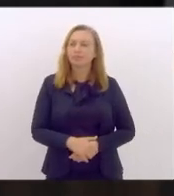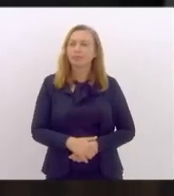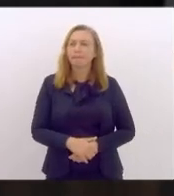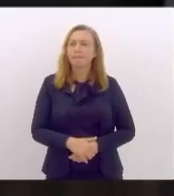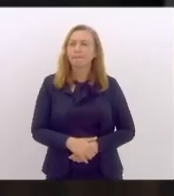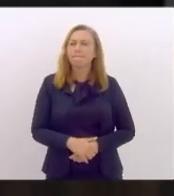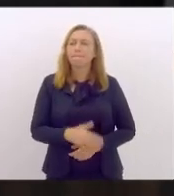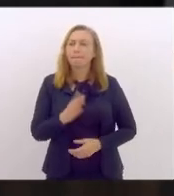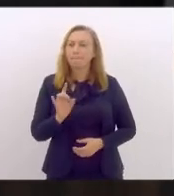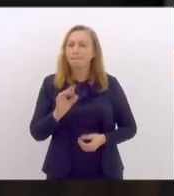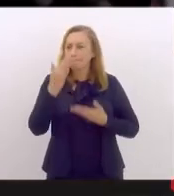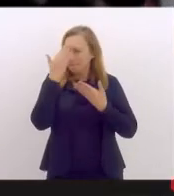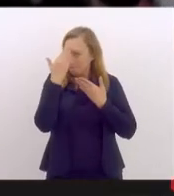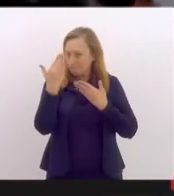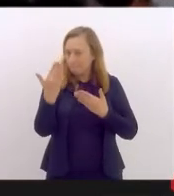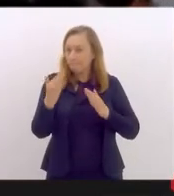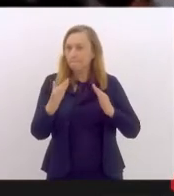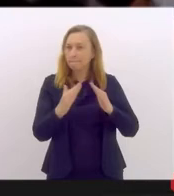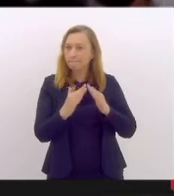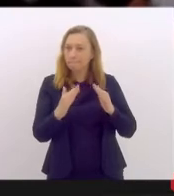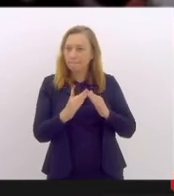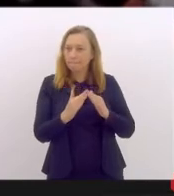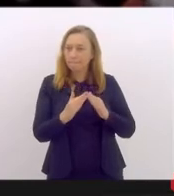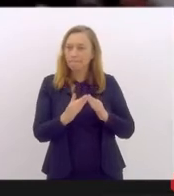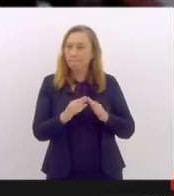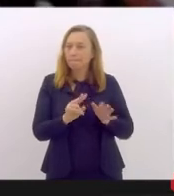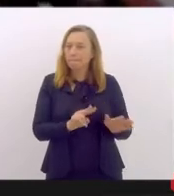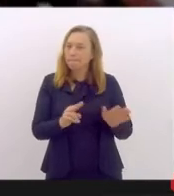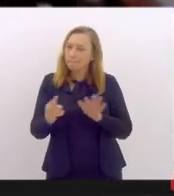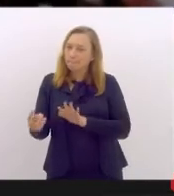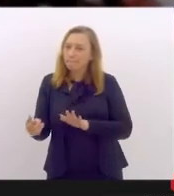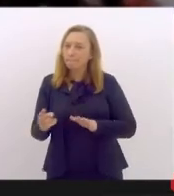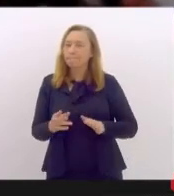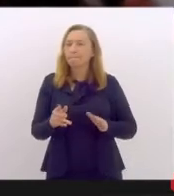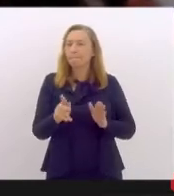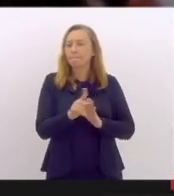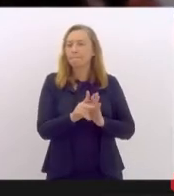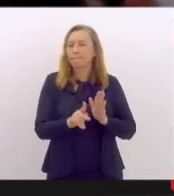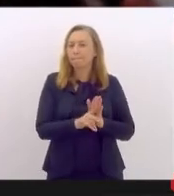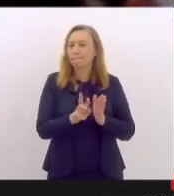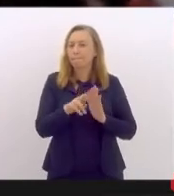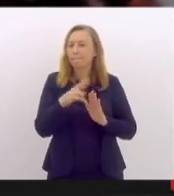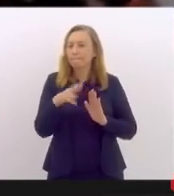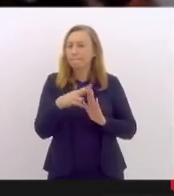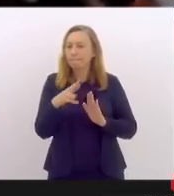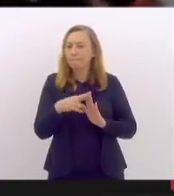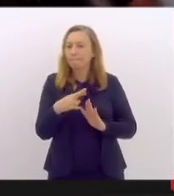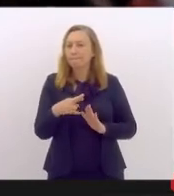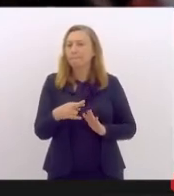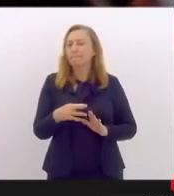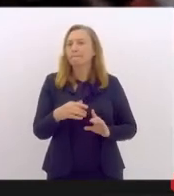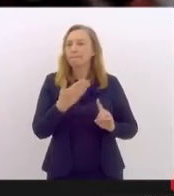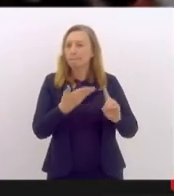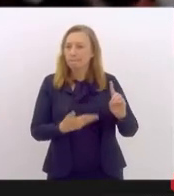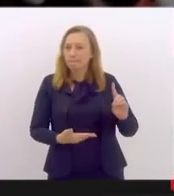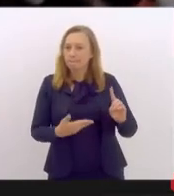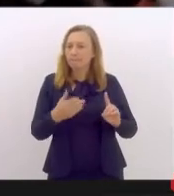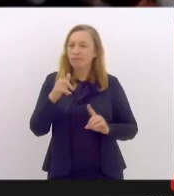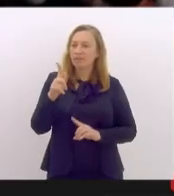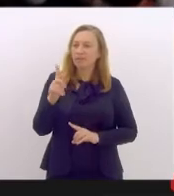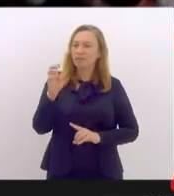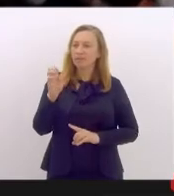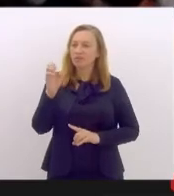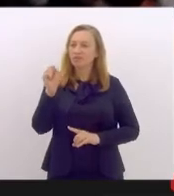um só para agradecer a casa aprovação dessa semana do projeto de resolução que homenageia o Gerson